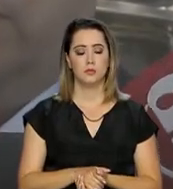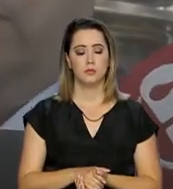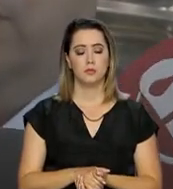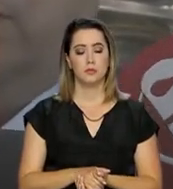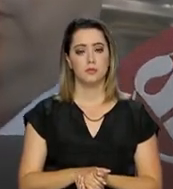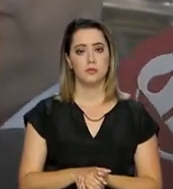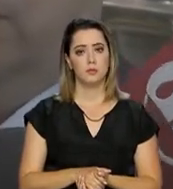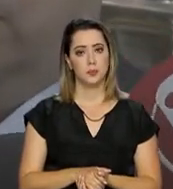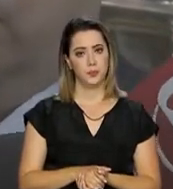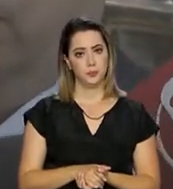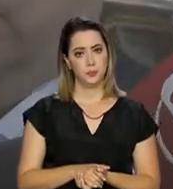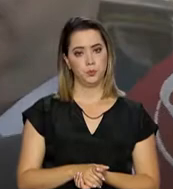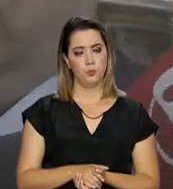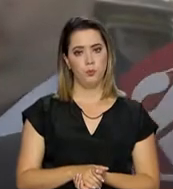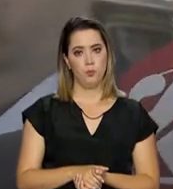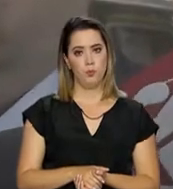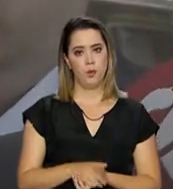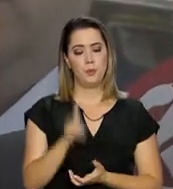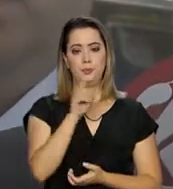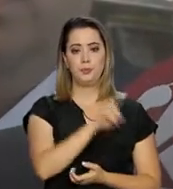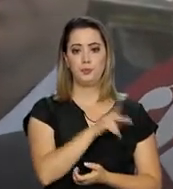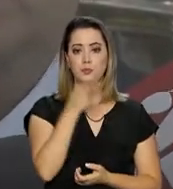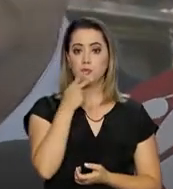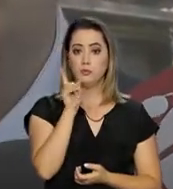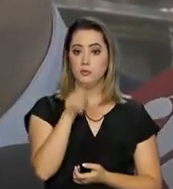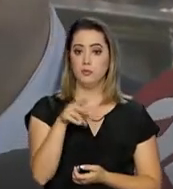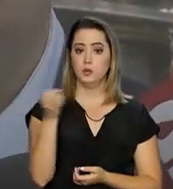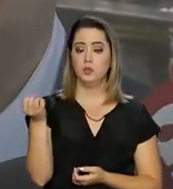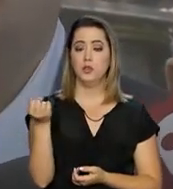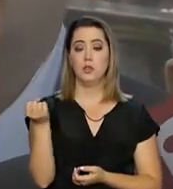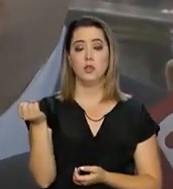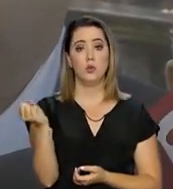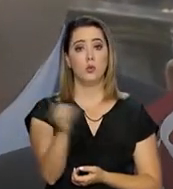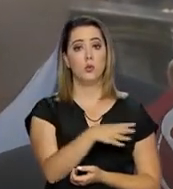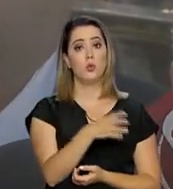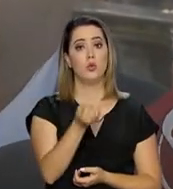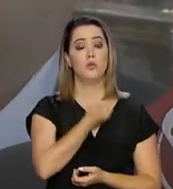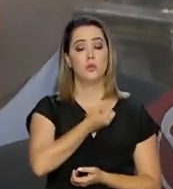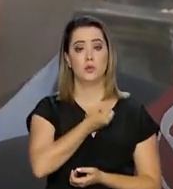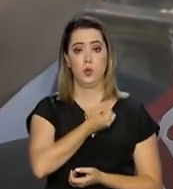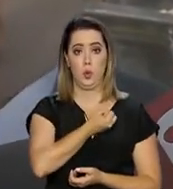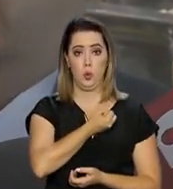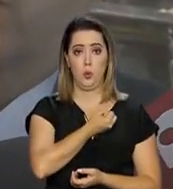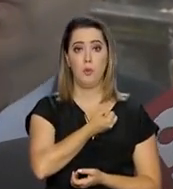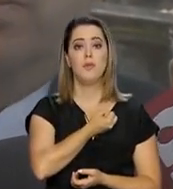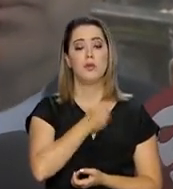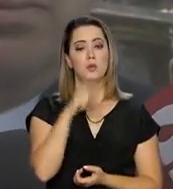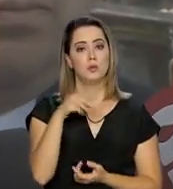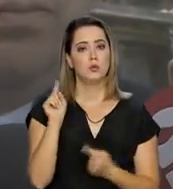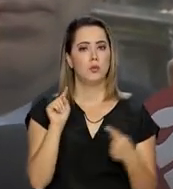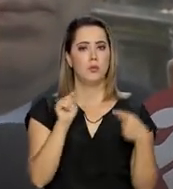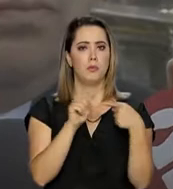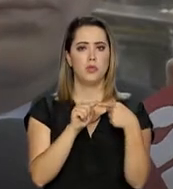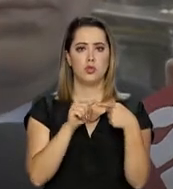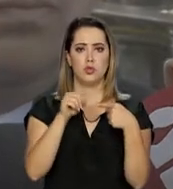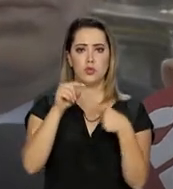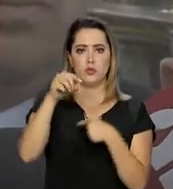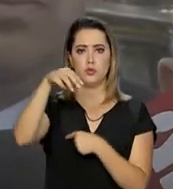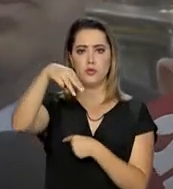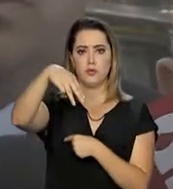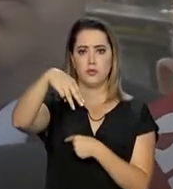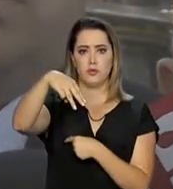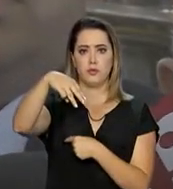novo vai ser anunciado até amanhã não existe hoje